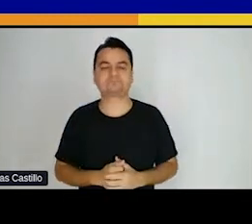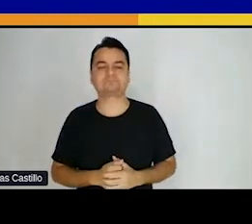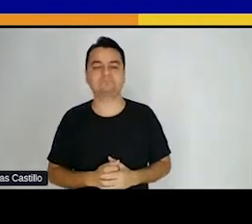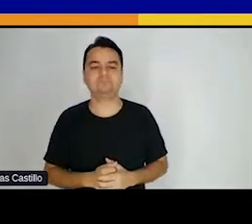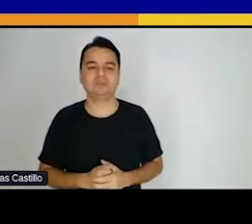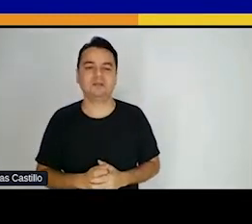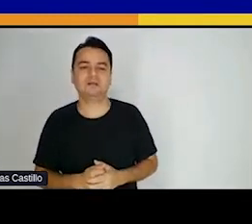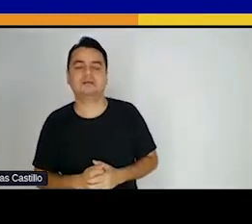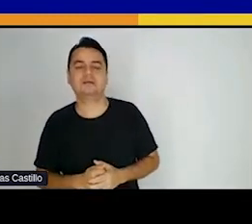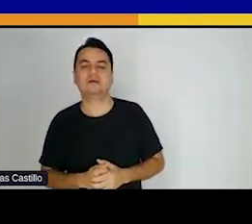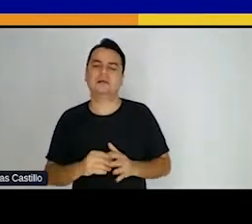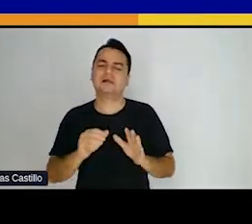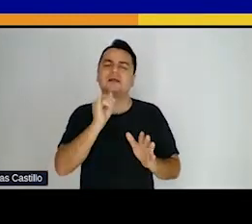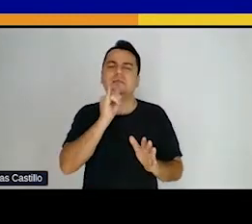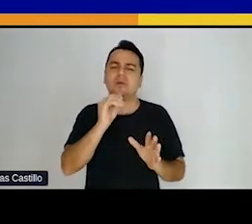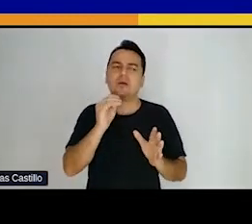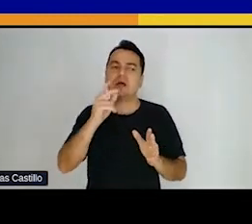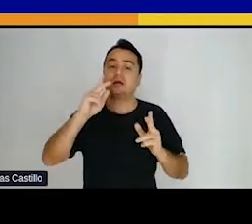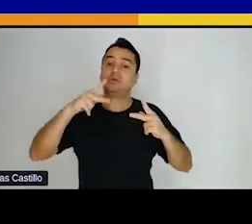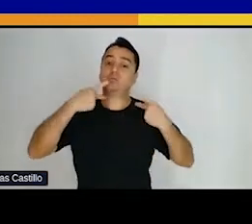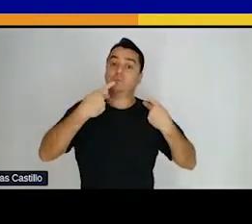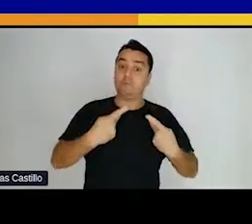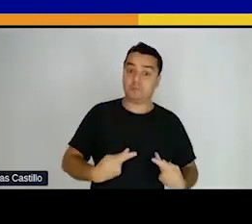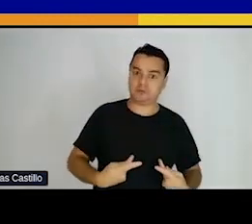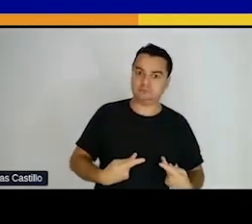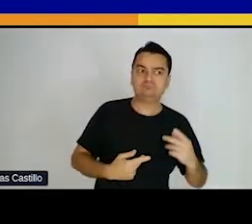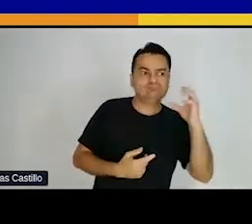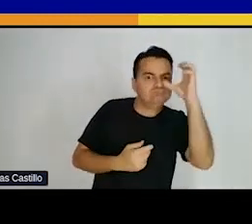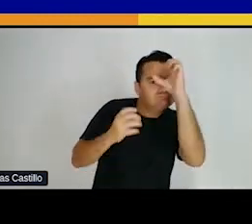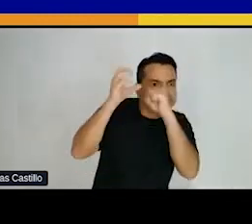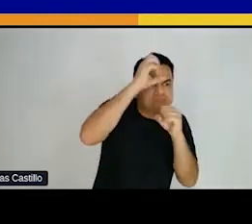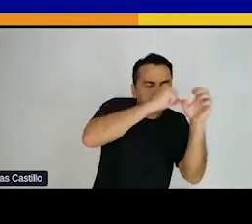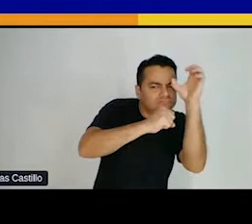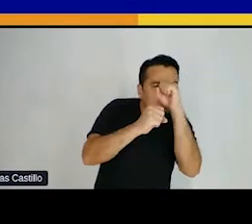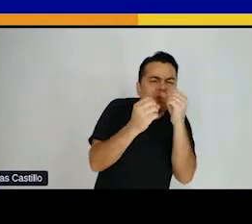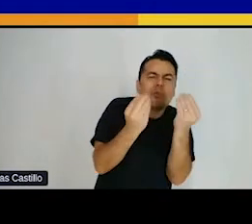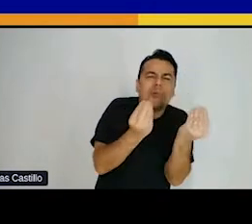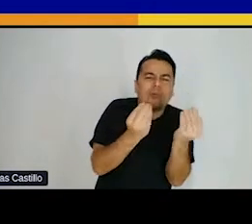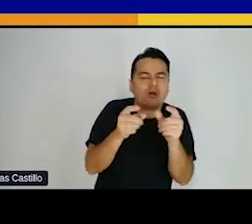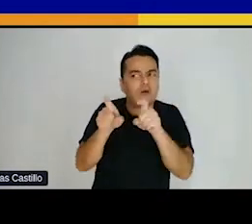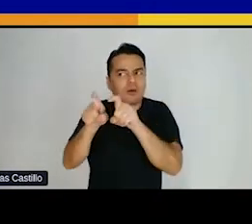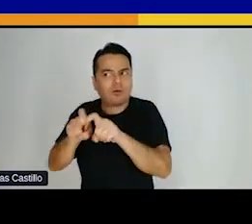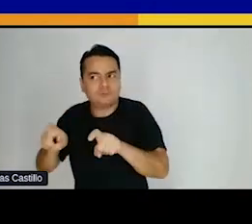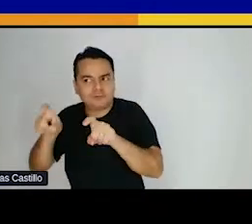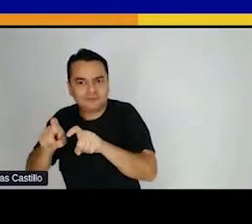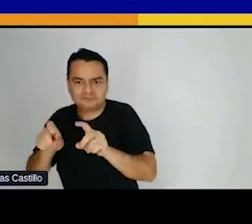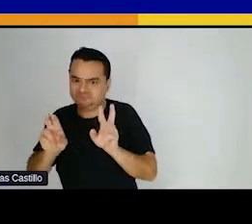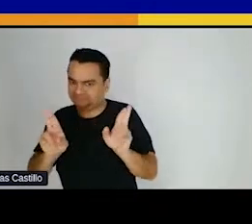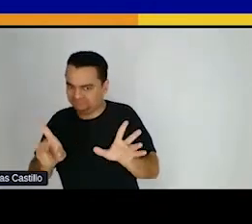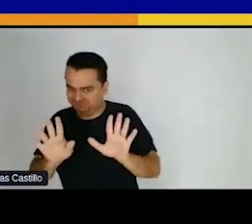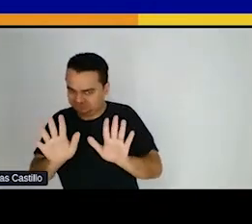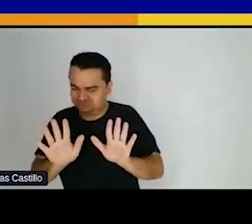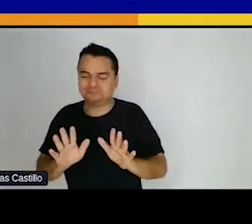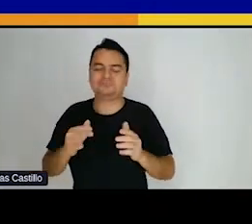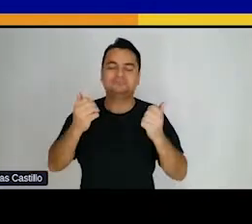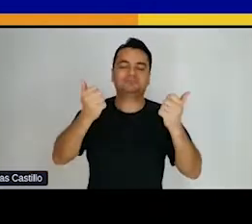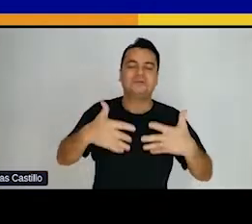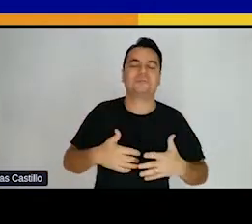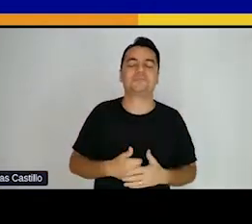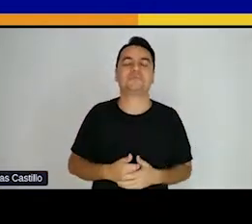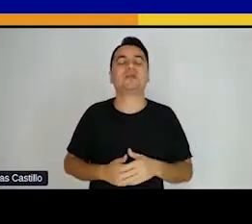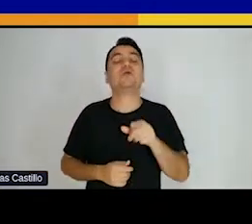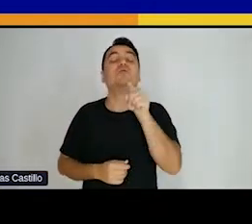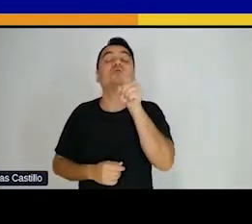o caso de aprendizagem humana, né? Como é que uma pessoa ela aprende, tá? E aí imagine, né, que você fosse